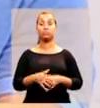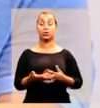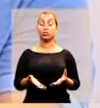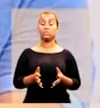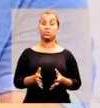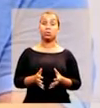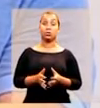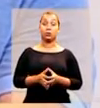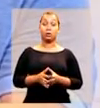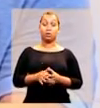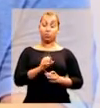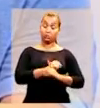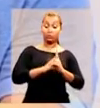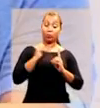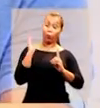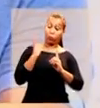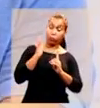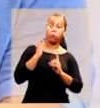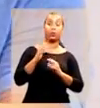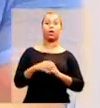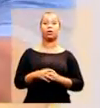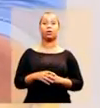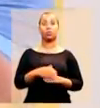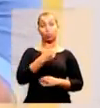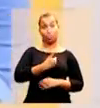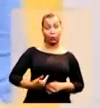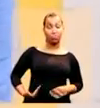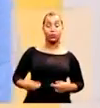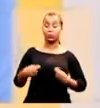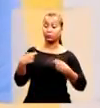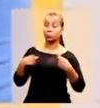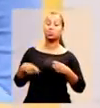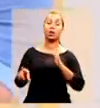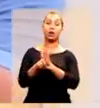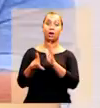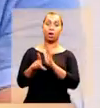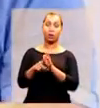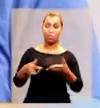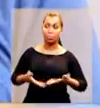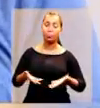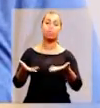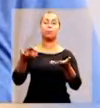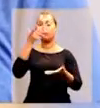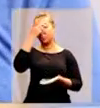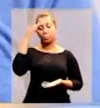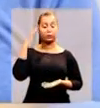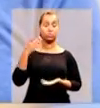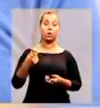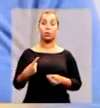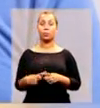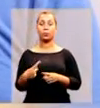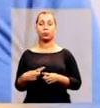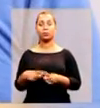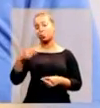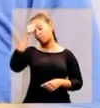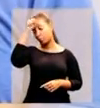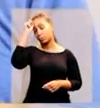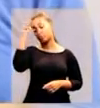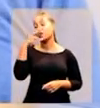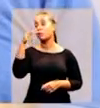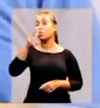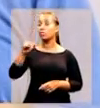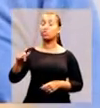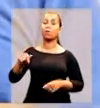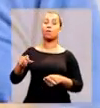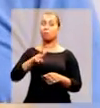pressão tão grande na sociedade que o governo tem que abrir leis específicas de incentivo para essa rapaziada, porque não foi o prefeito que falou